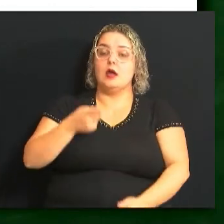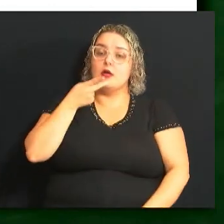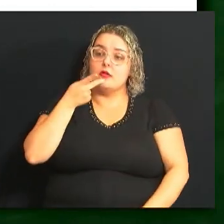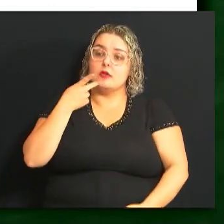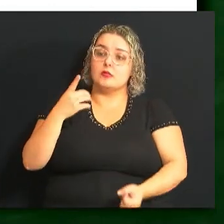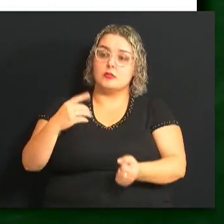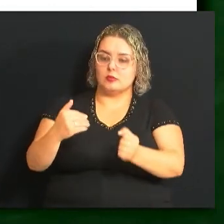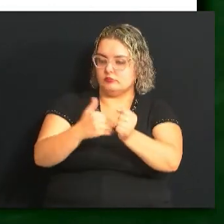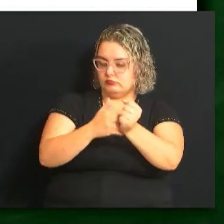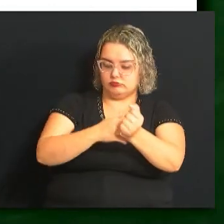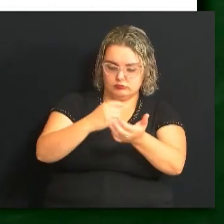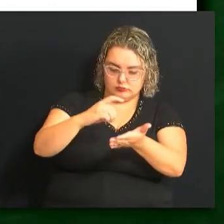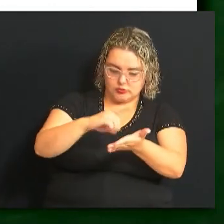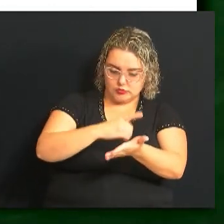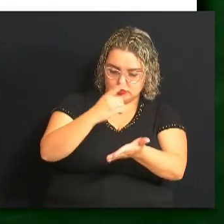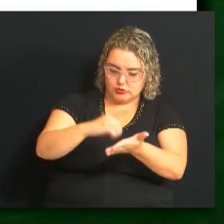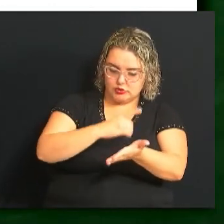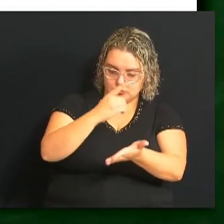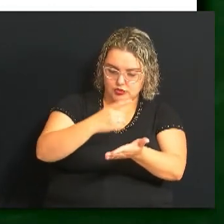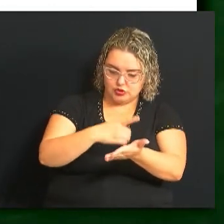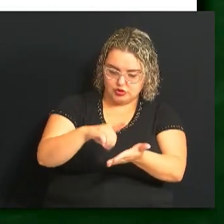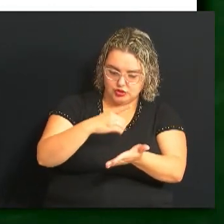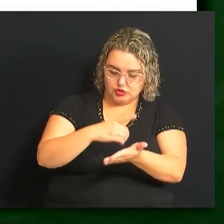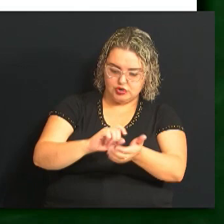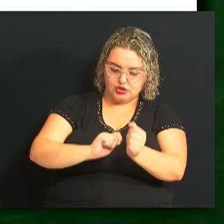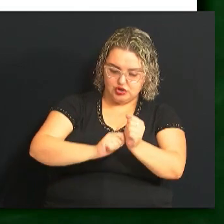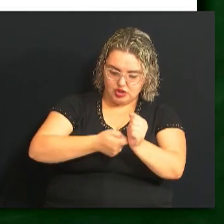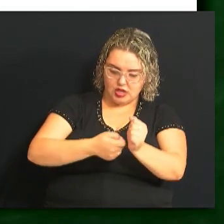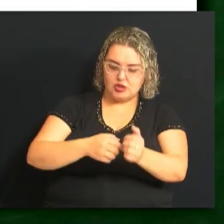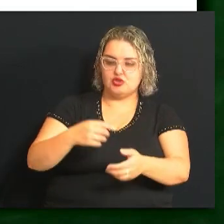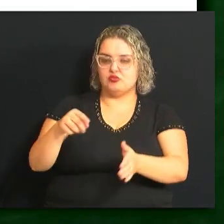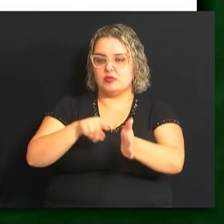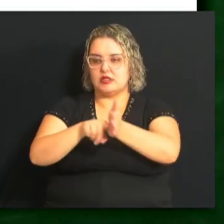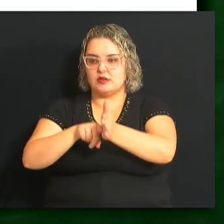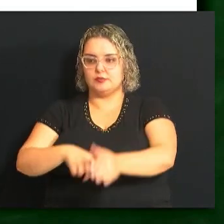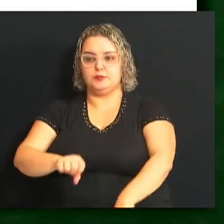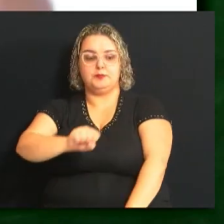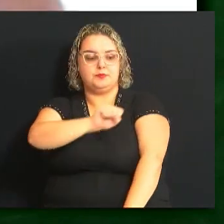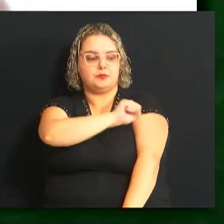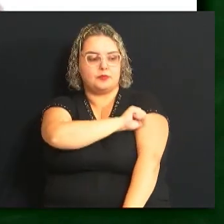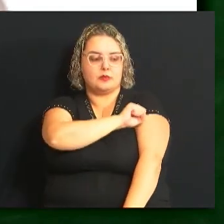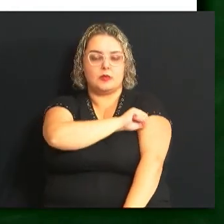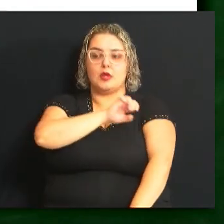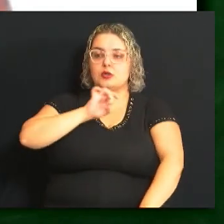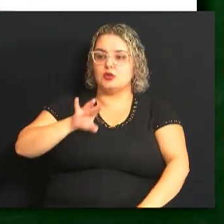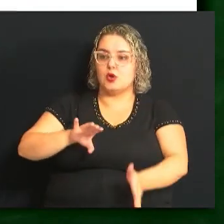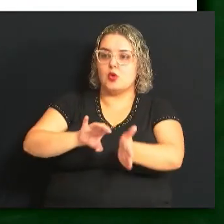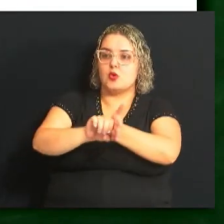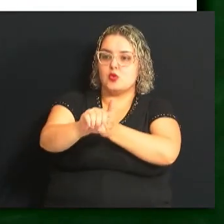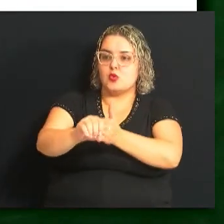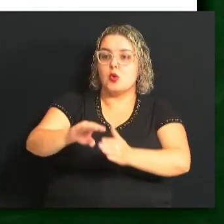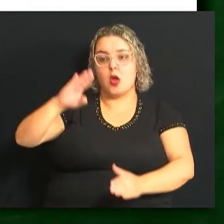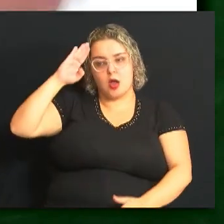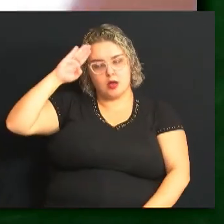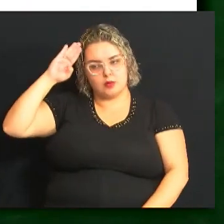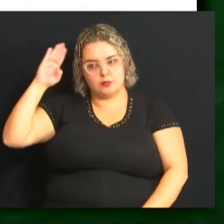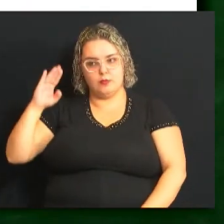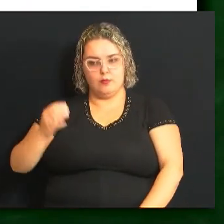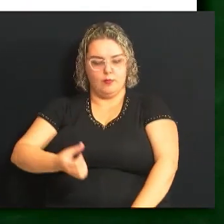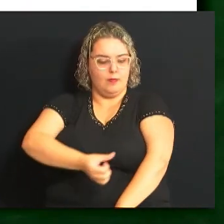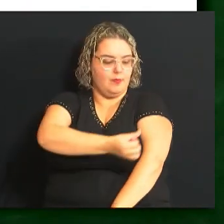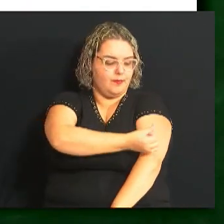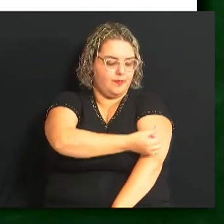eles usam fontes acadêmicas. Oitavo ano, eles começam a usar apenas o Google Acadêmico. Sexto e sétimo ano, eles pesquisam